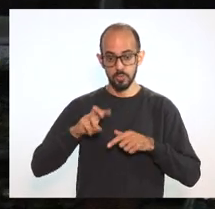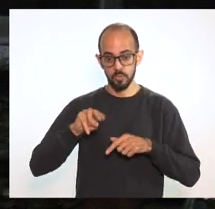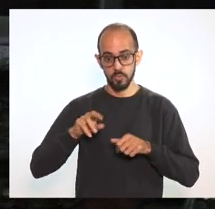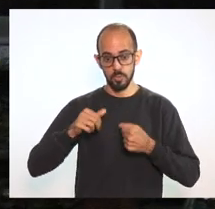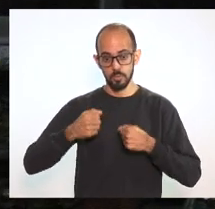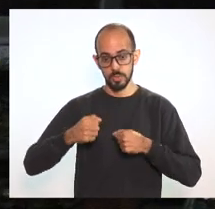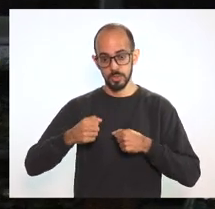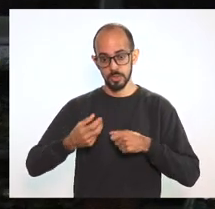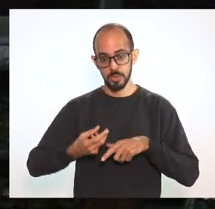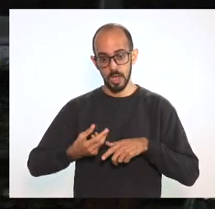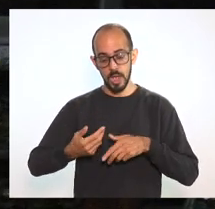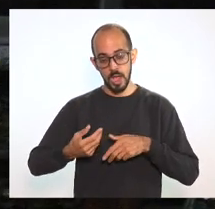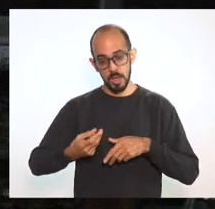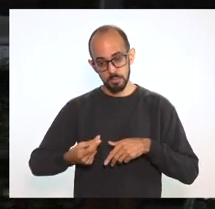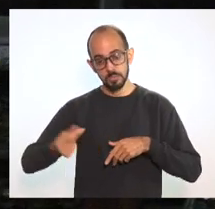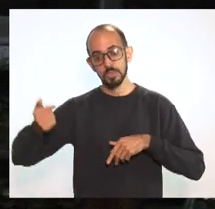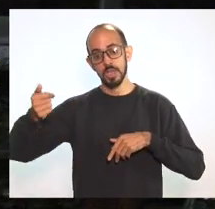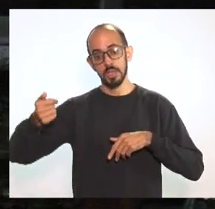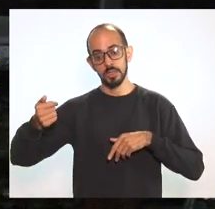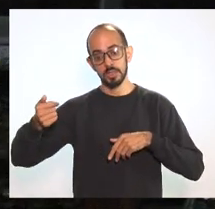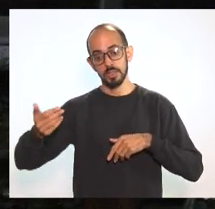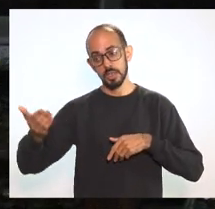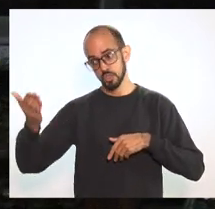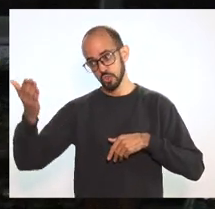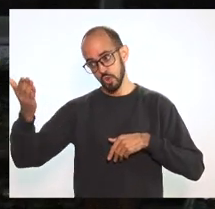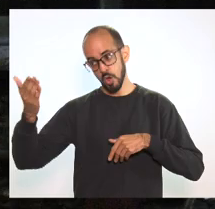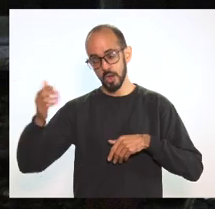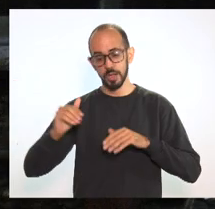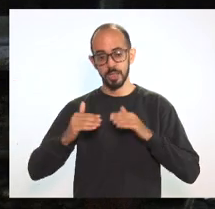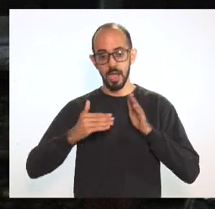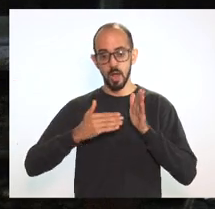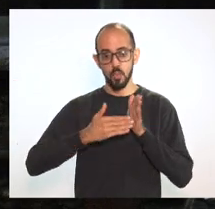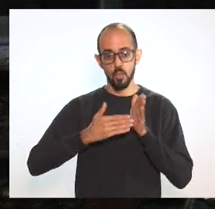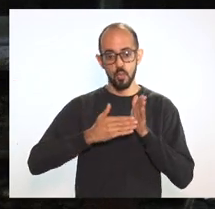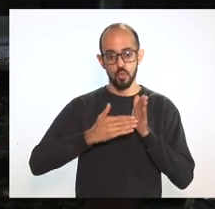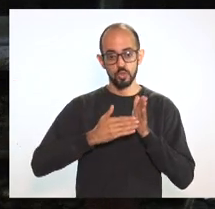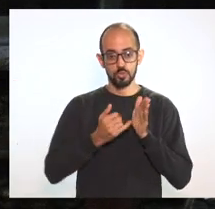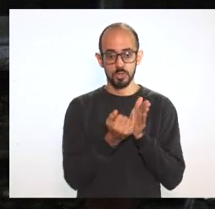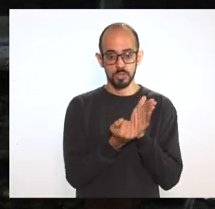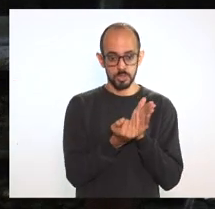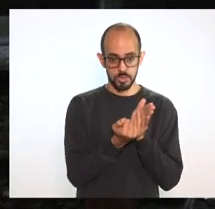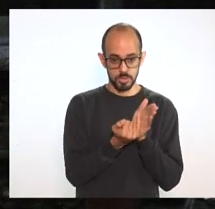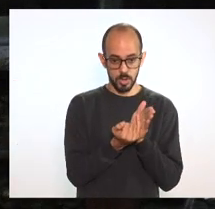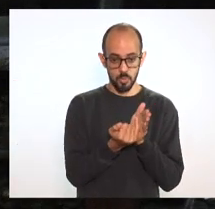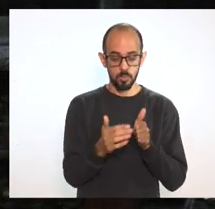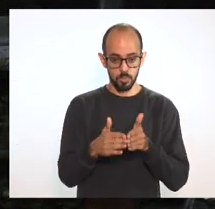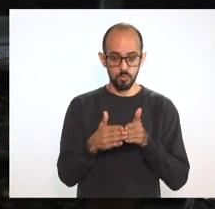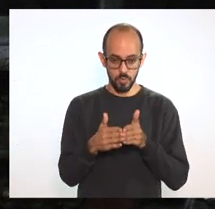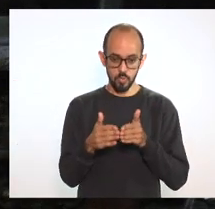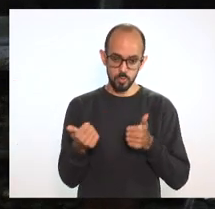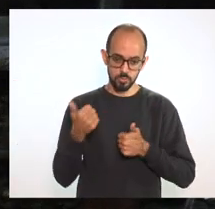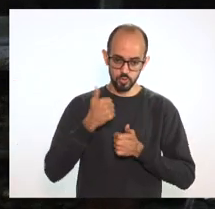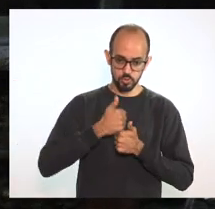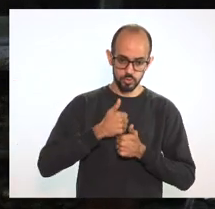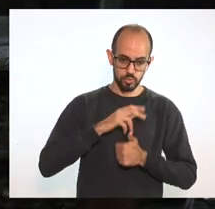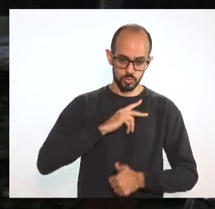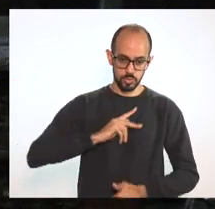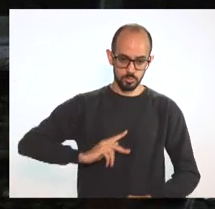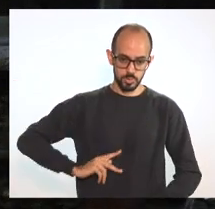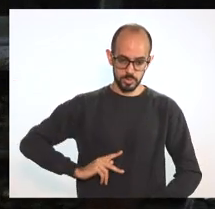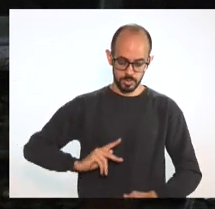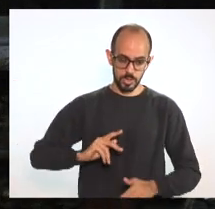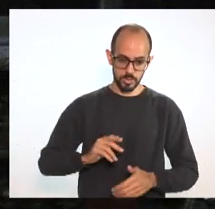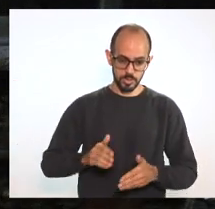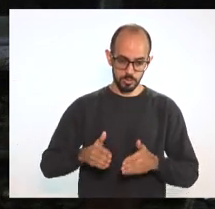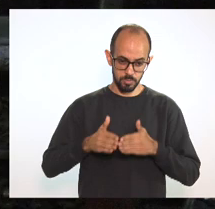me retirar e a senhora, como é a última inscrita, a senhora poderia ocupar aqui o lugar da presidência, por favor, por